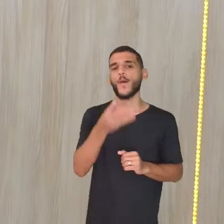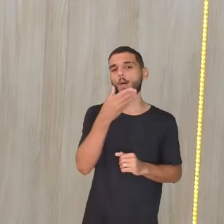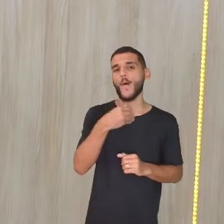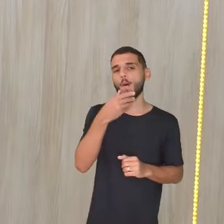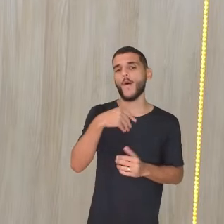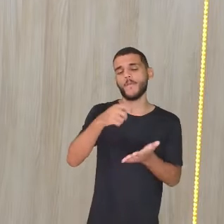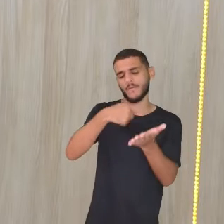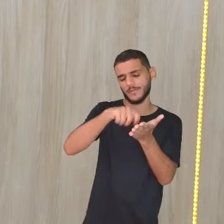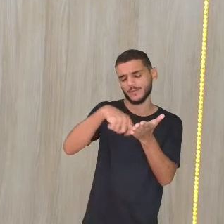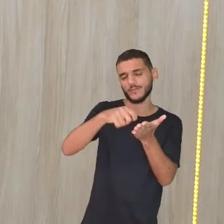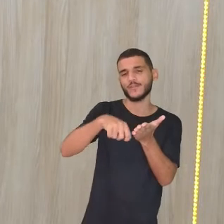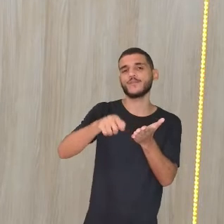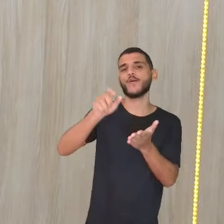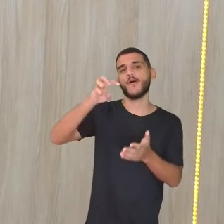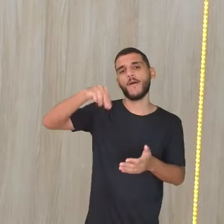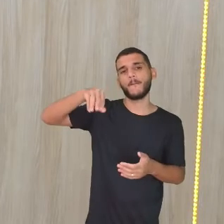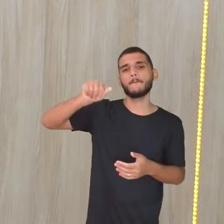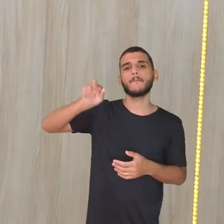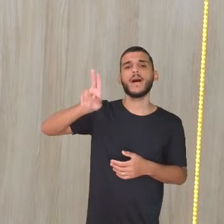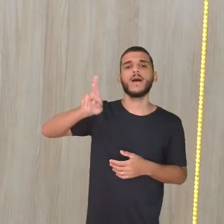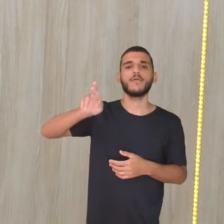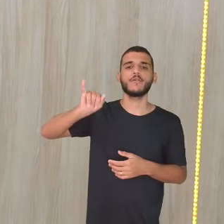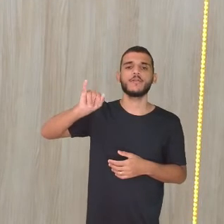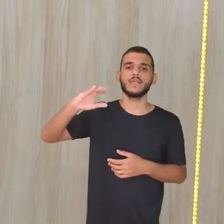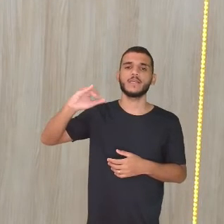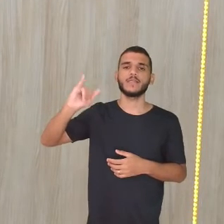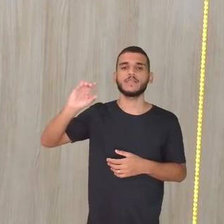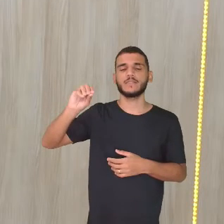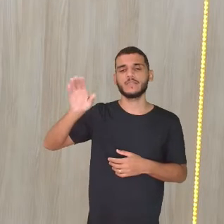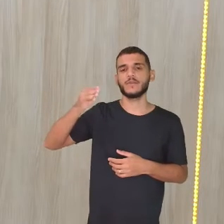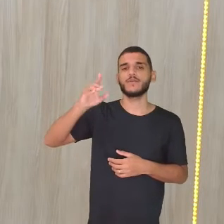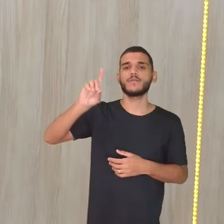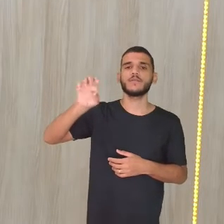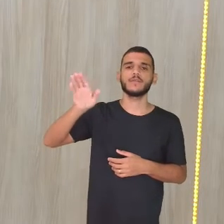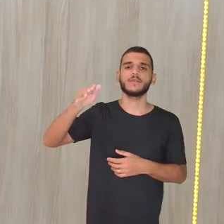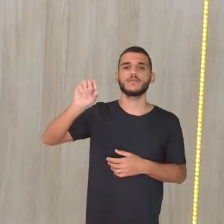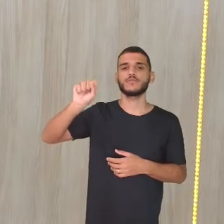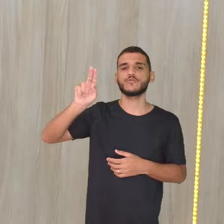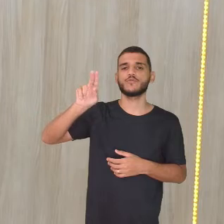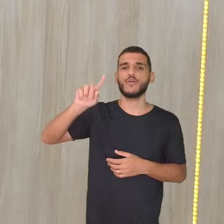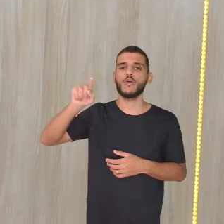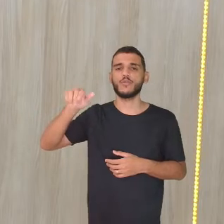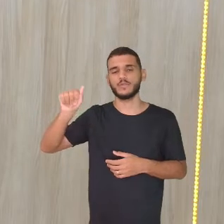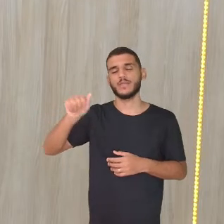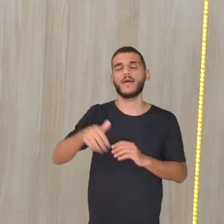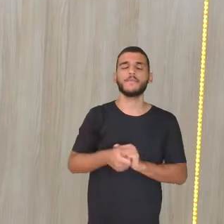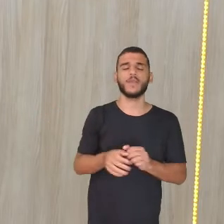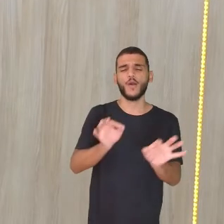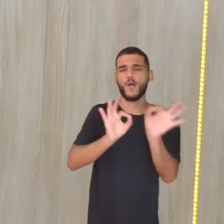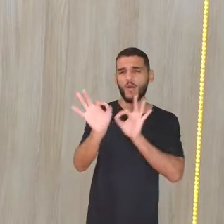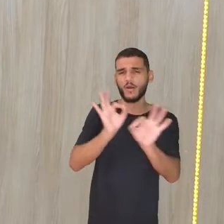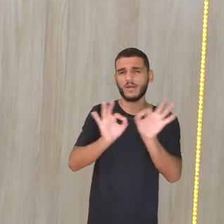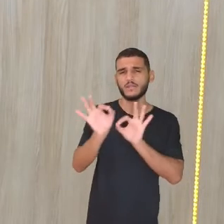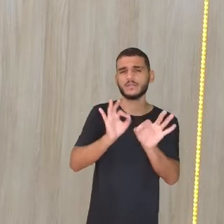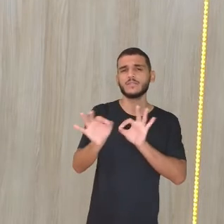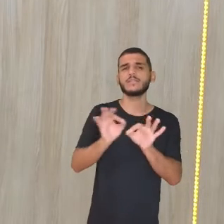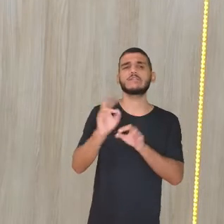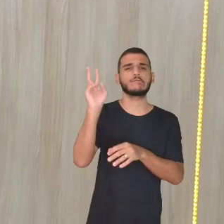é? Cartunista, quando ele tem toda essa preocupação e prepara um trabalho como esse, que